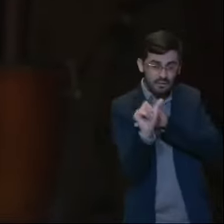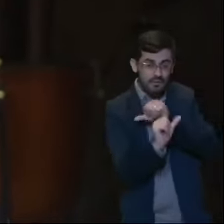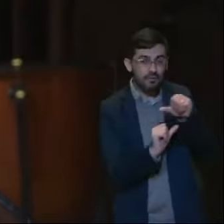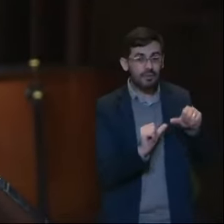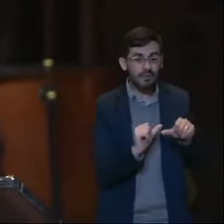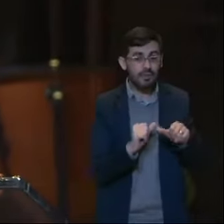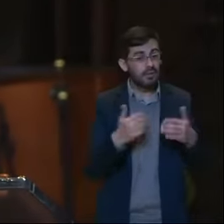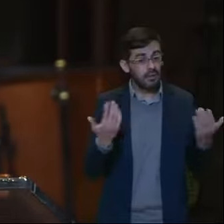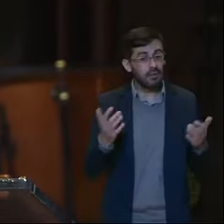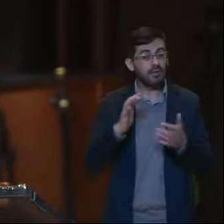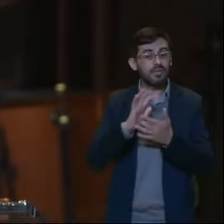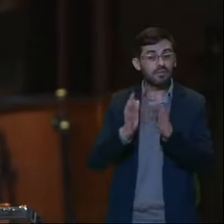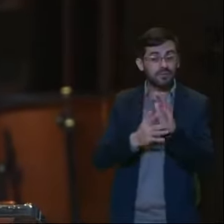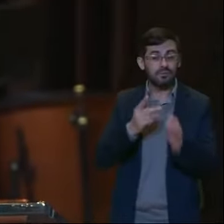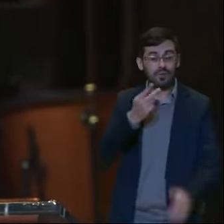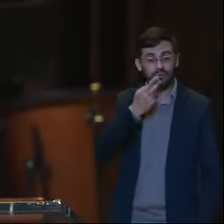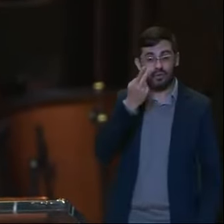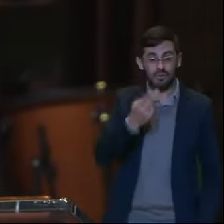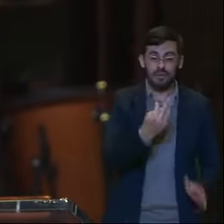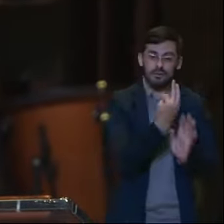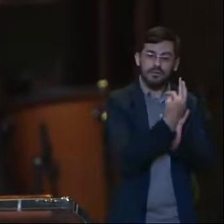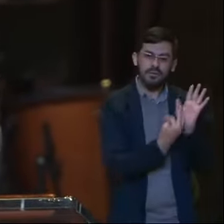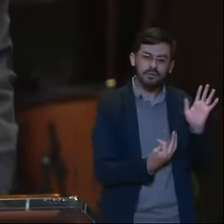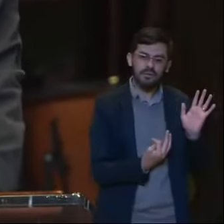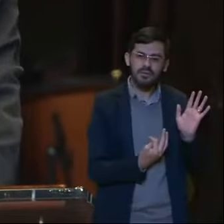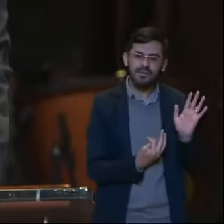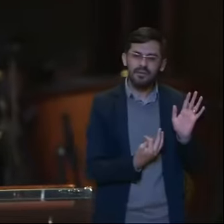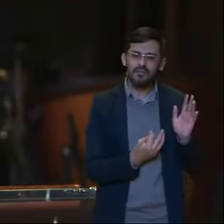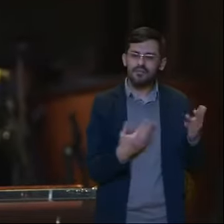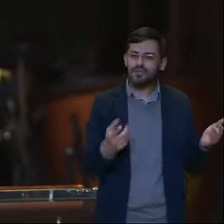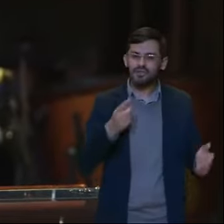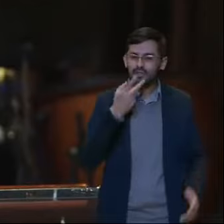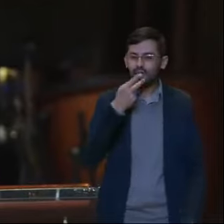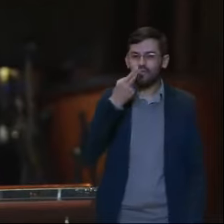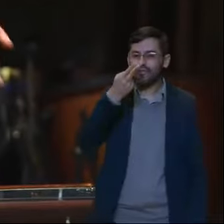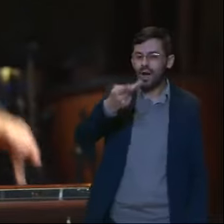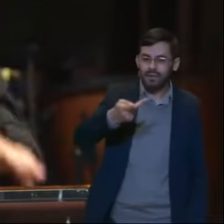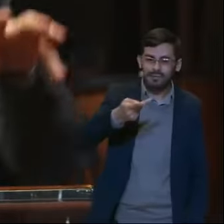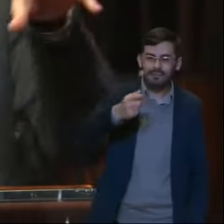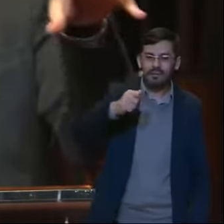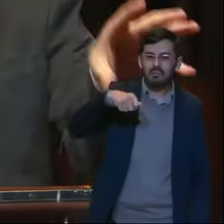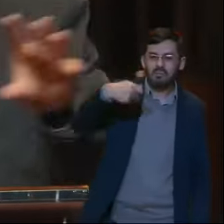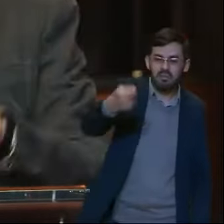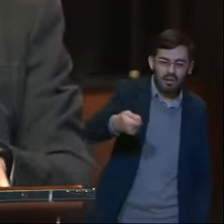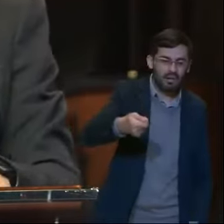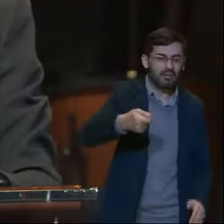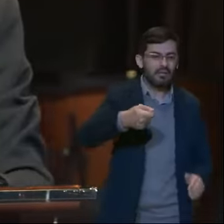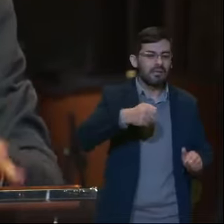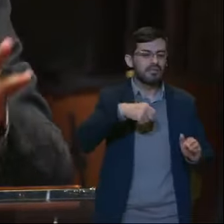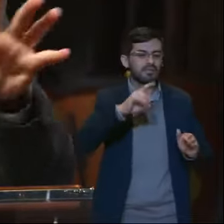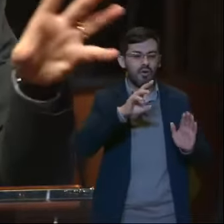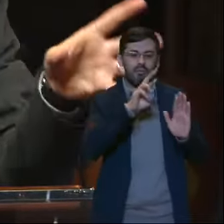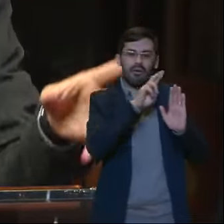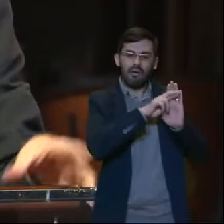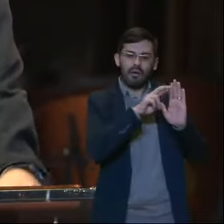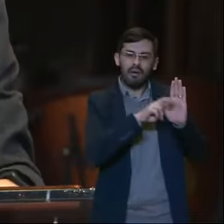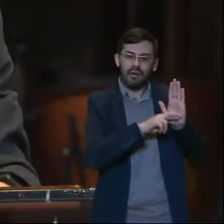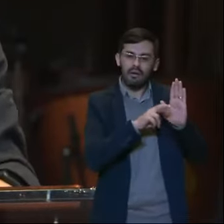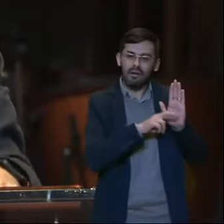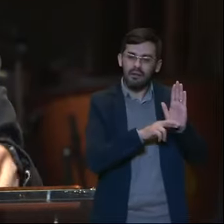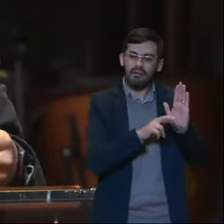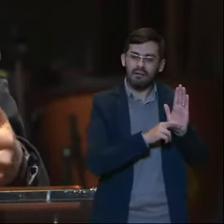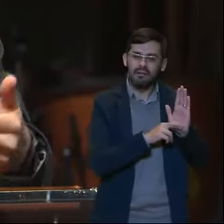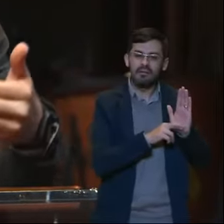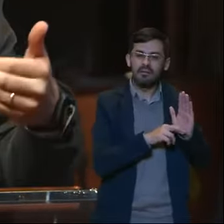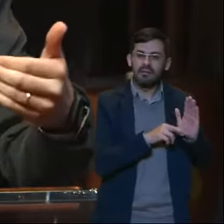Jesus está falando. Não haja como hipócrita e só faça ritos religiosos quando os outros estão vendo ou quando é conveniente